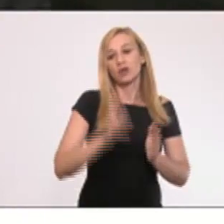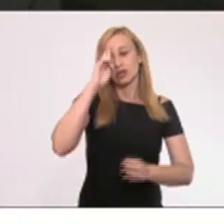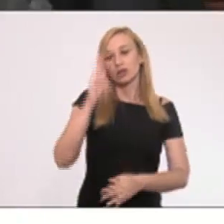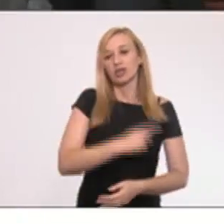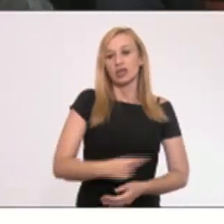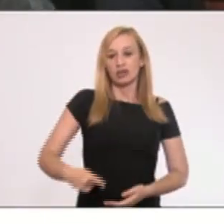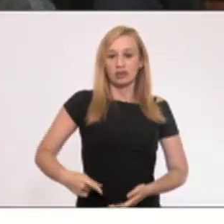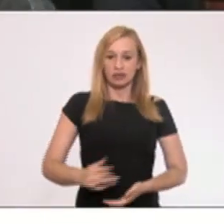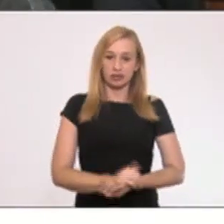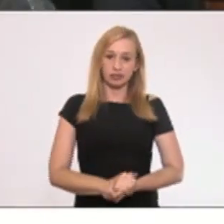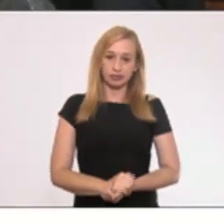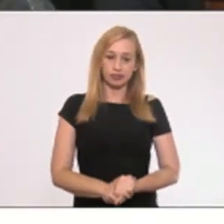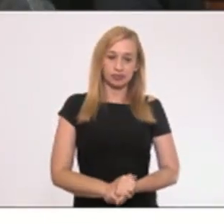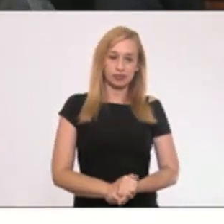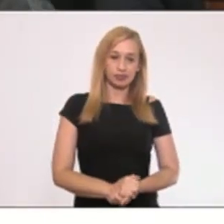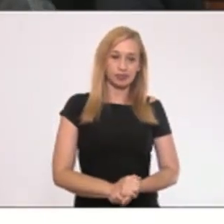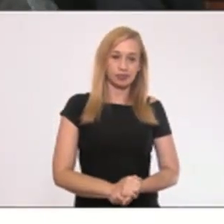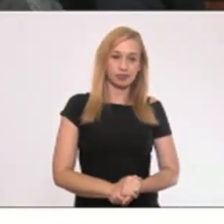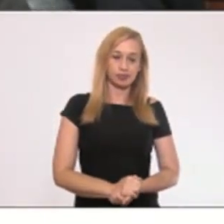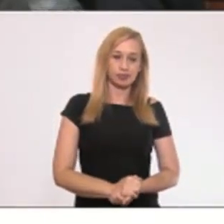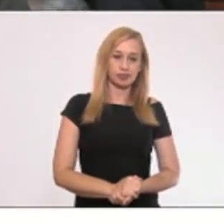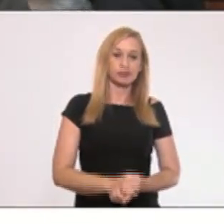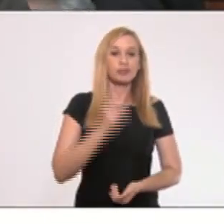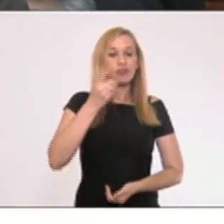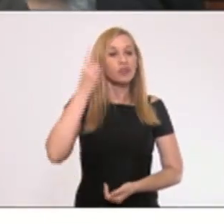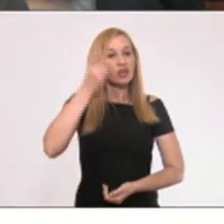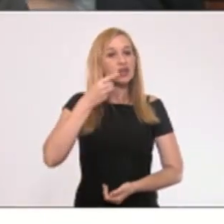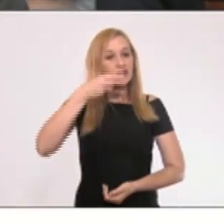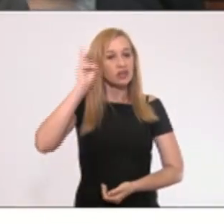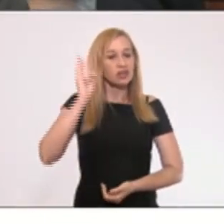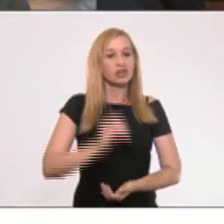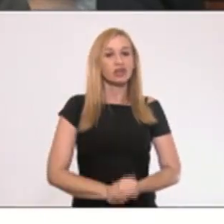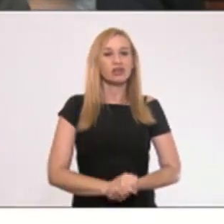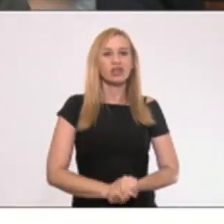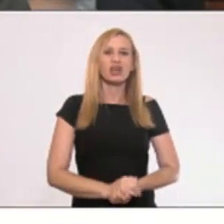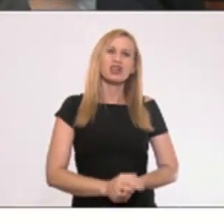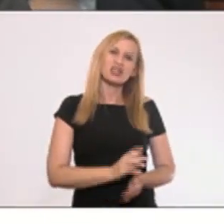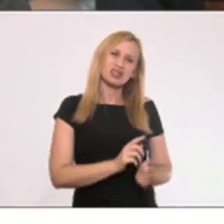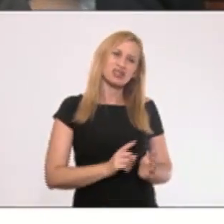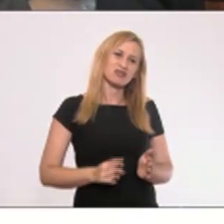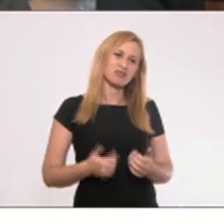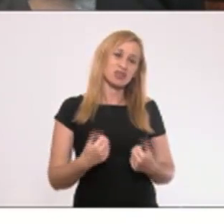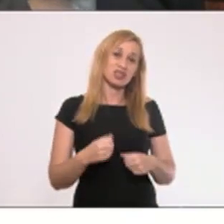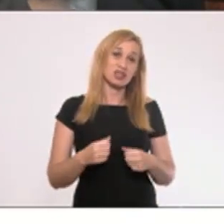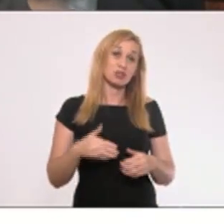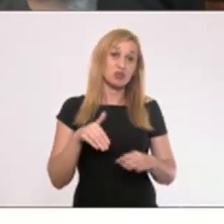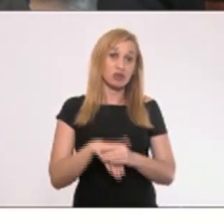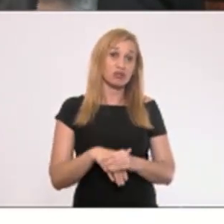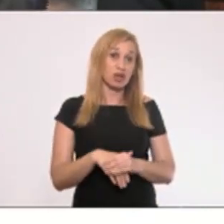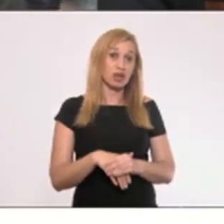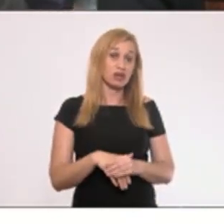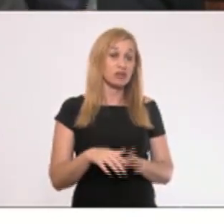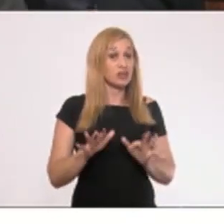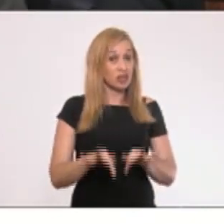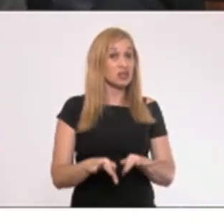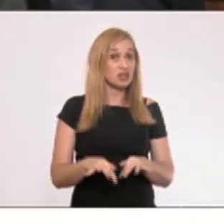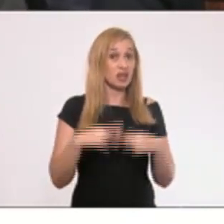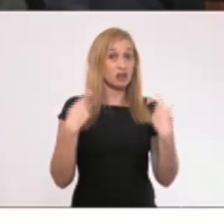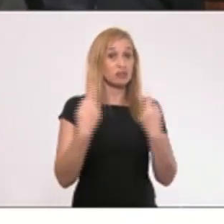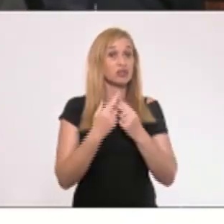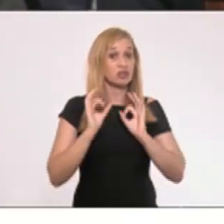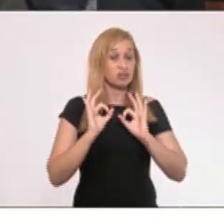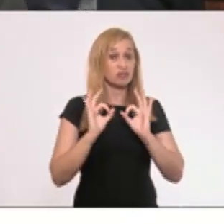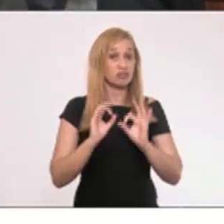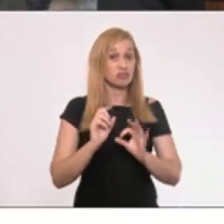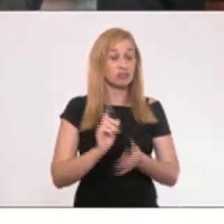presidente. Deputado Valdeir Carneiro, em seguida vamos votar. Vamos terminar a sessão, segunda extraordinária e